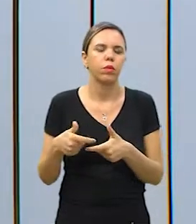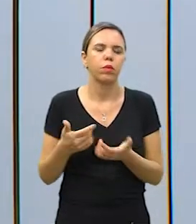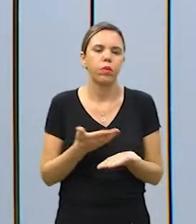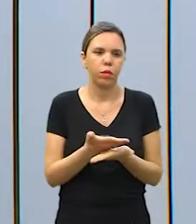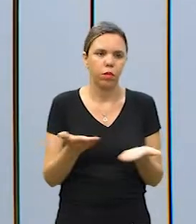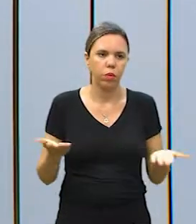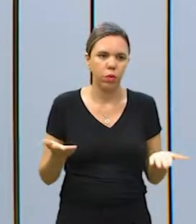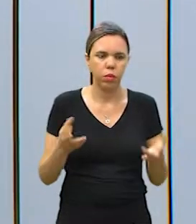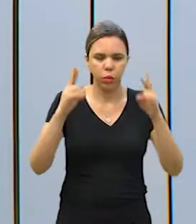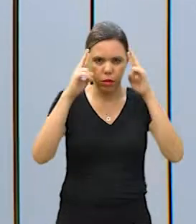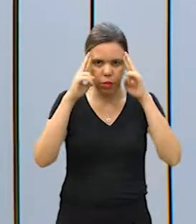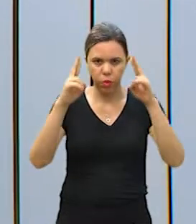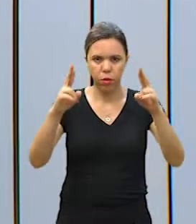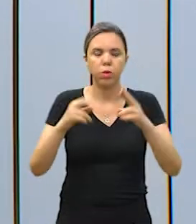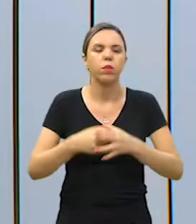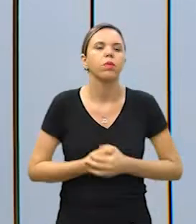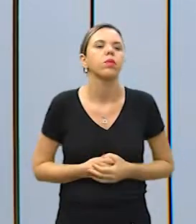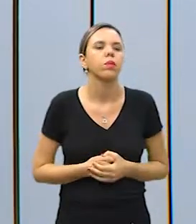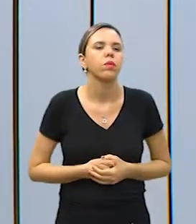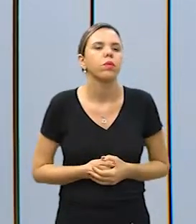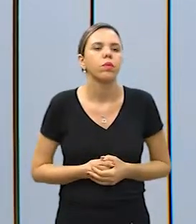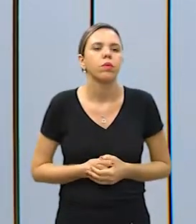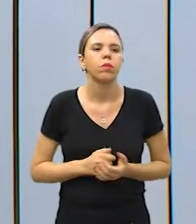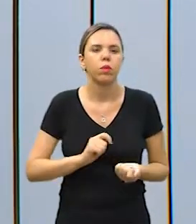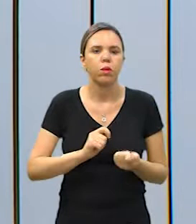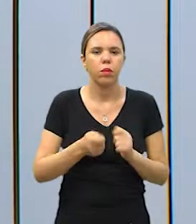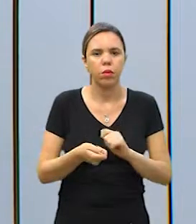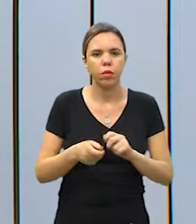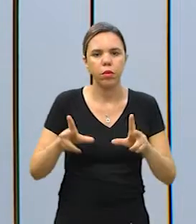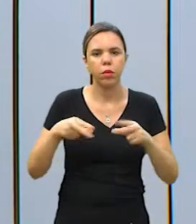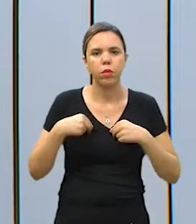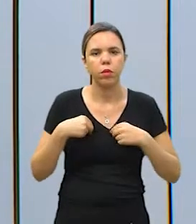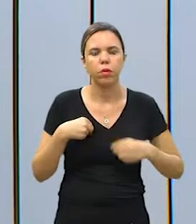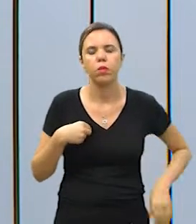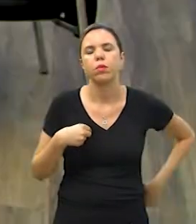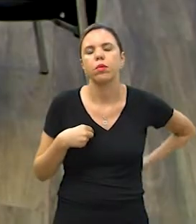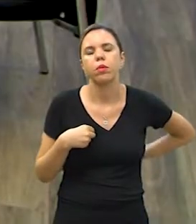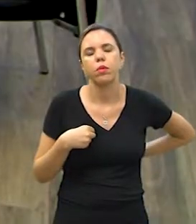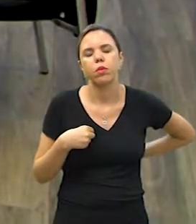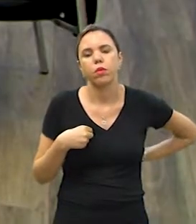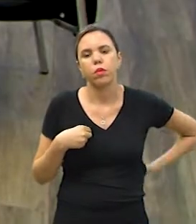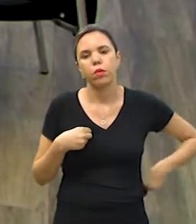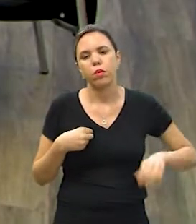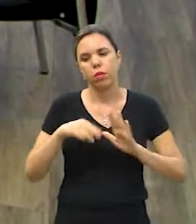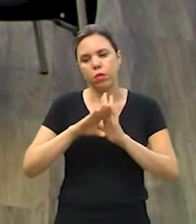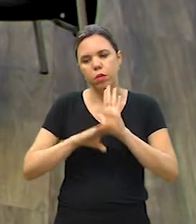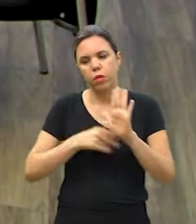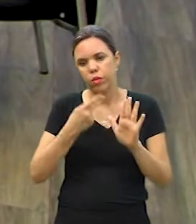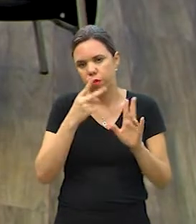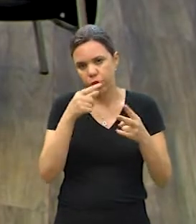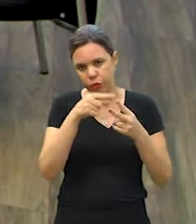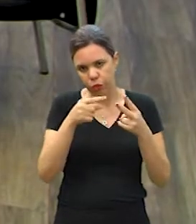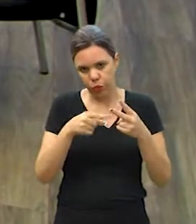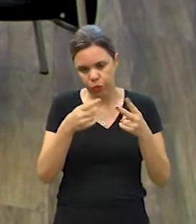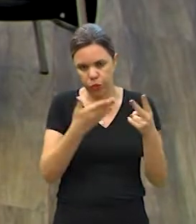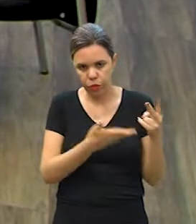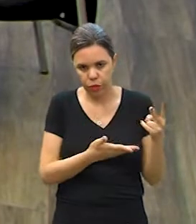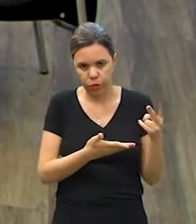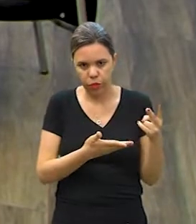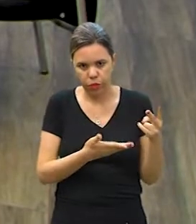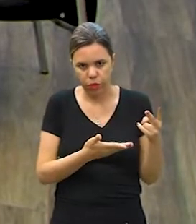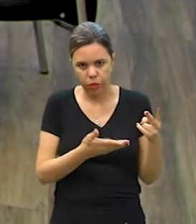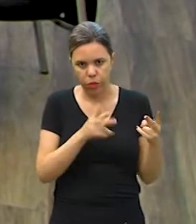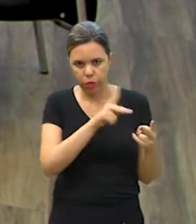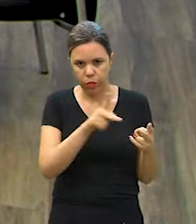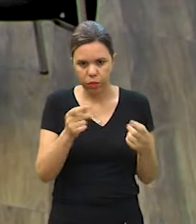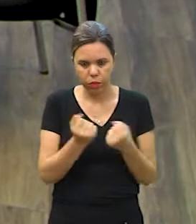com respeito, com dignidade, de forma adequada como eles merecem, né? E no Questão de Ordem nós vamos abordar estes dois lados, né? A